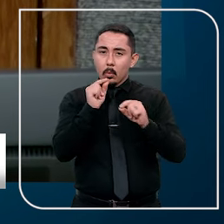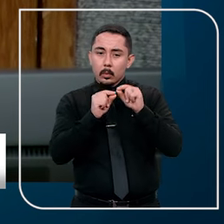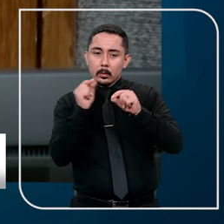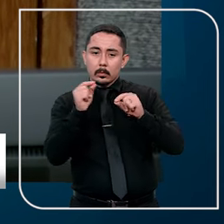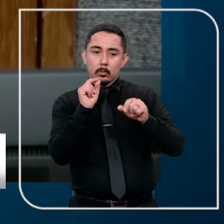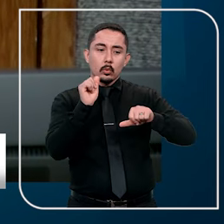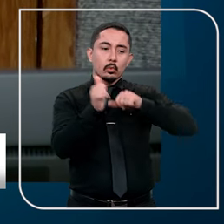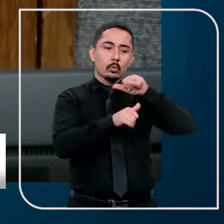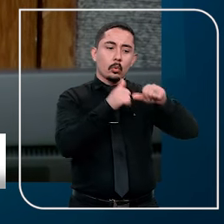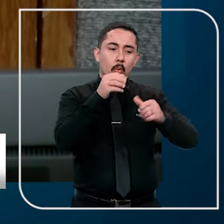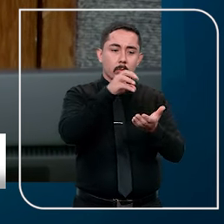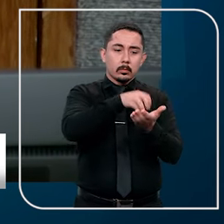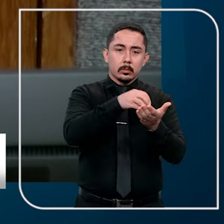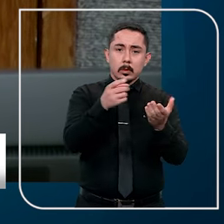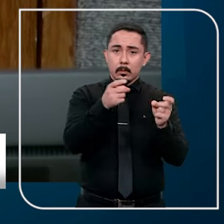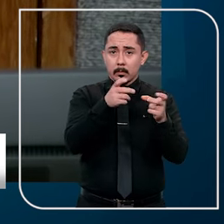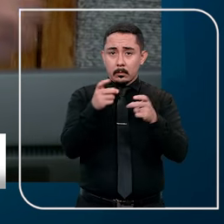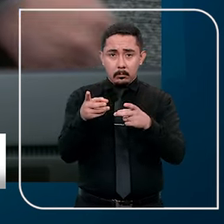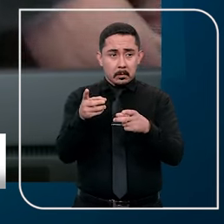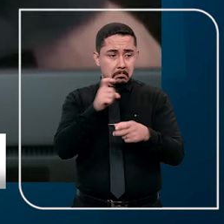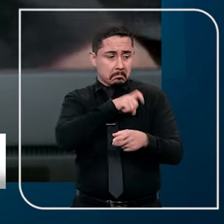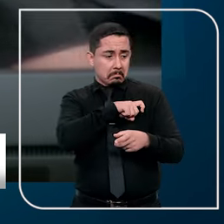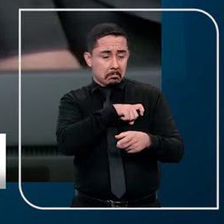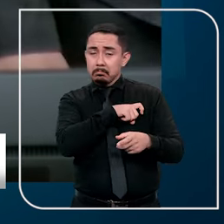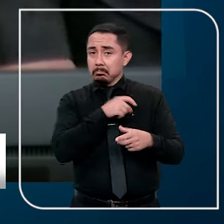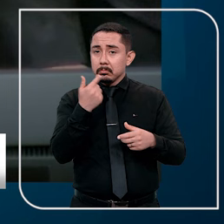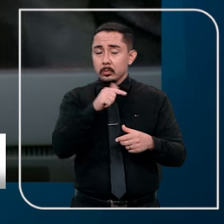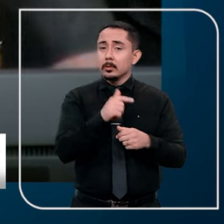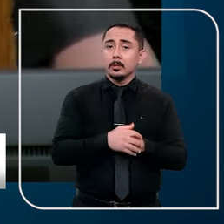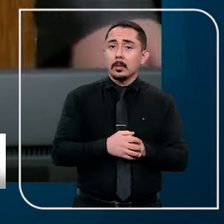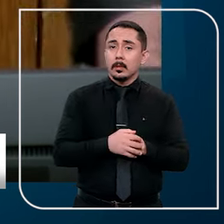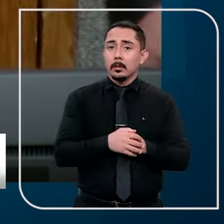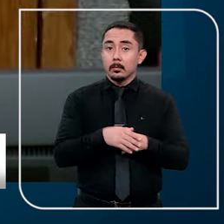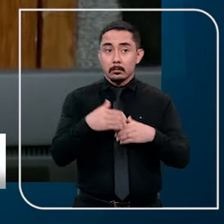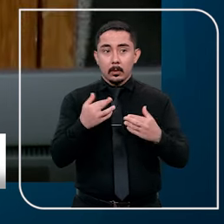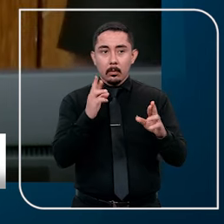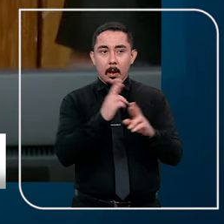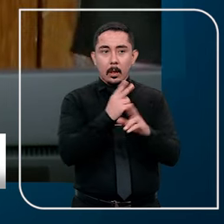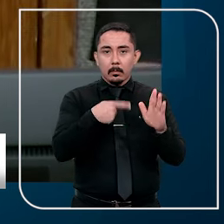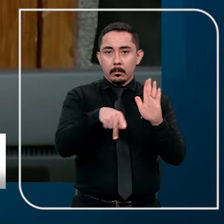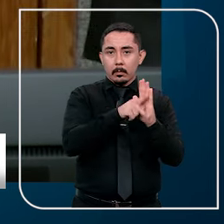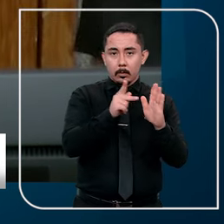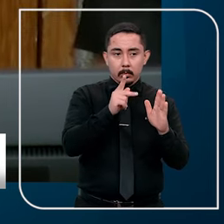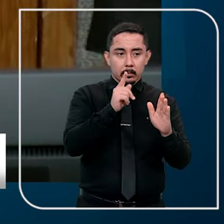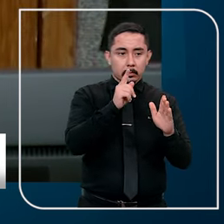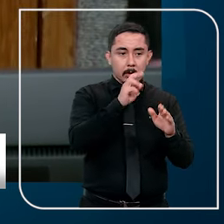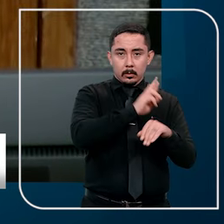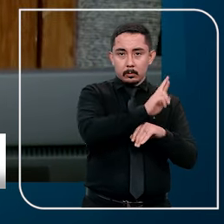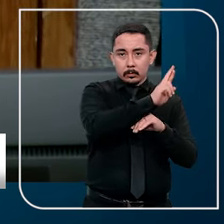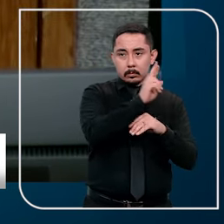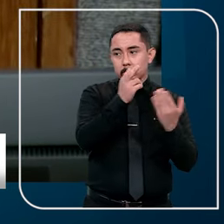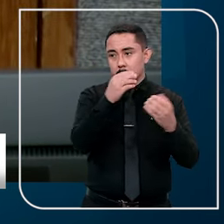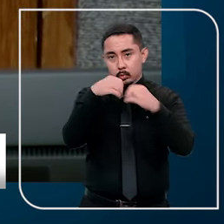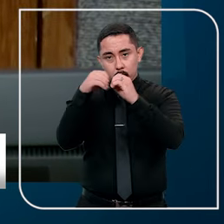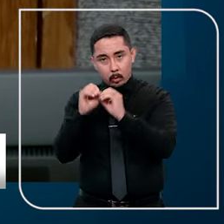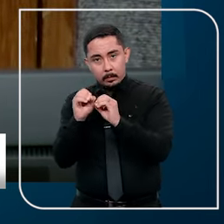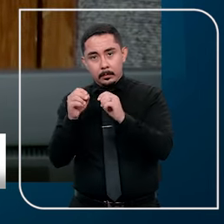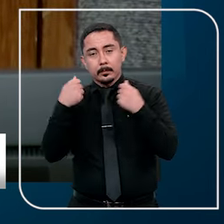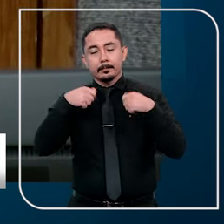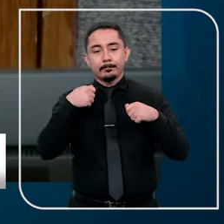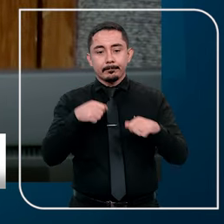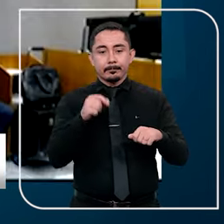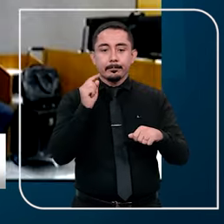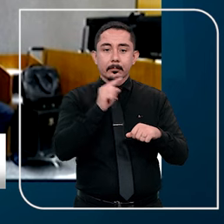planejamento do Centro Comercial não violou a boa fé objetiva e que na relação entre logistas e o shopping center